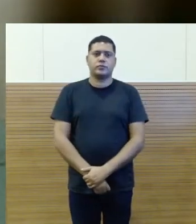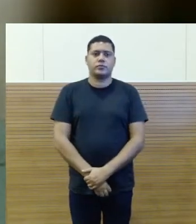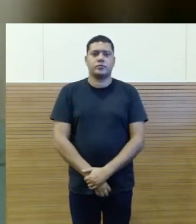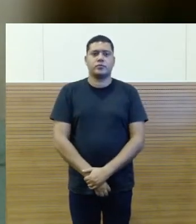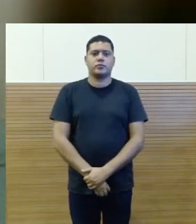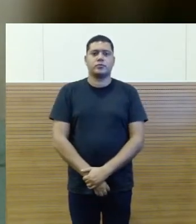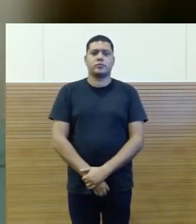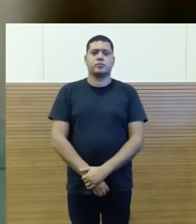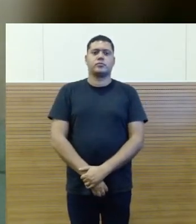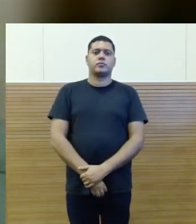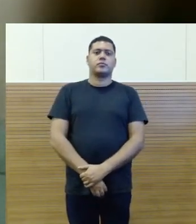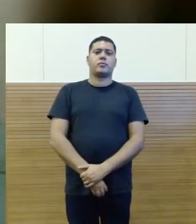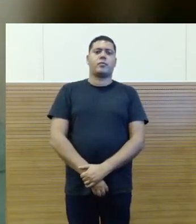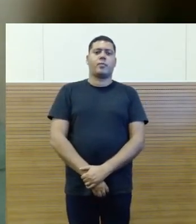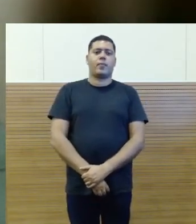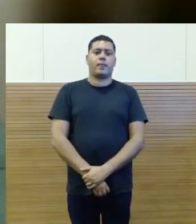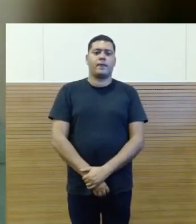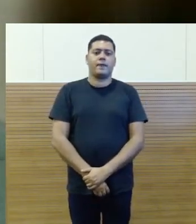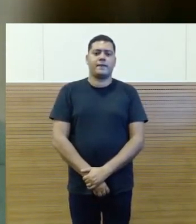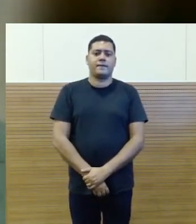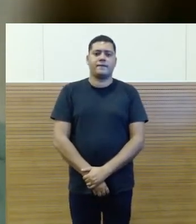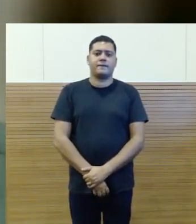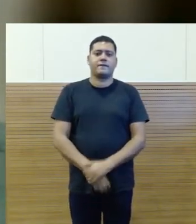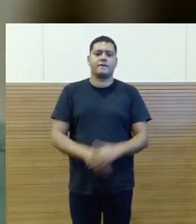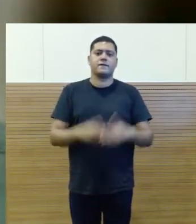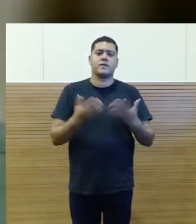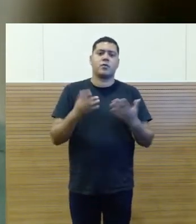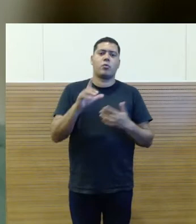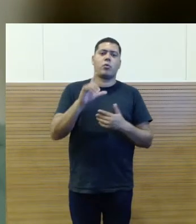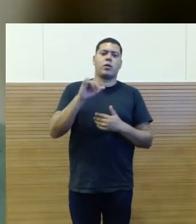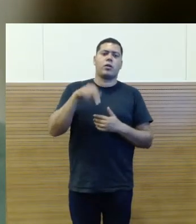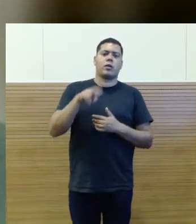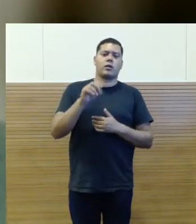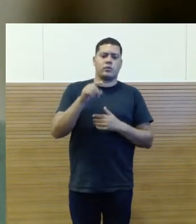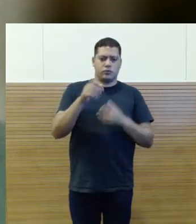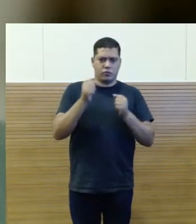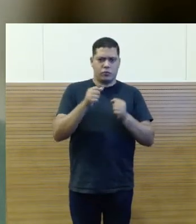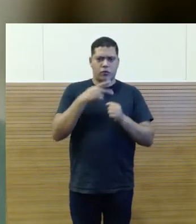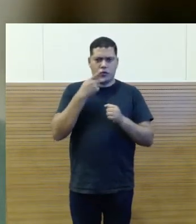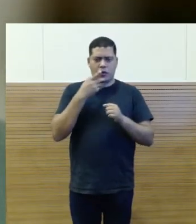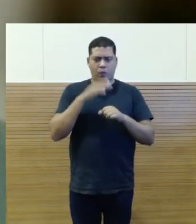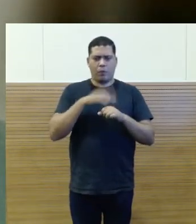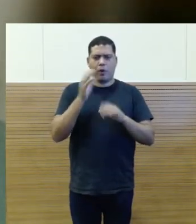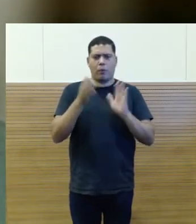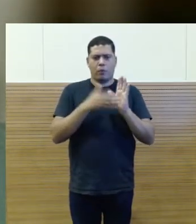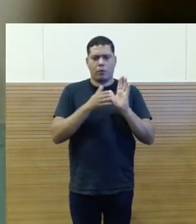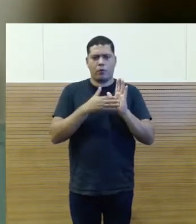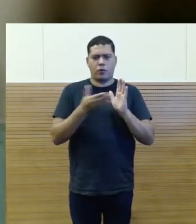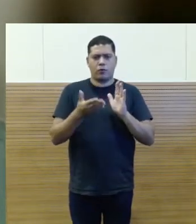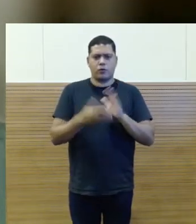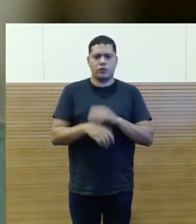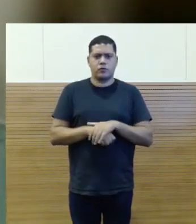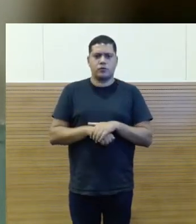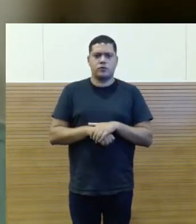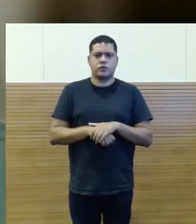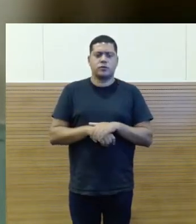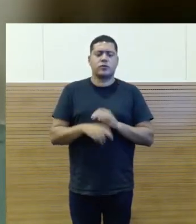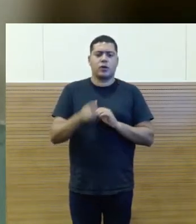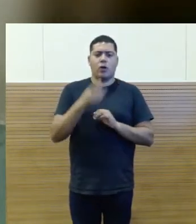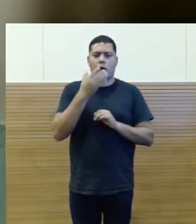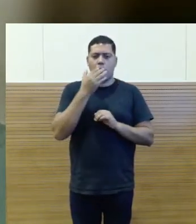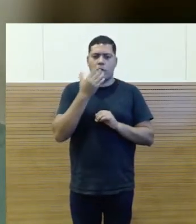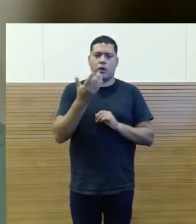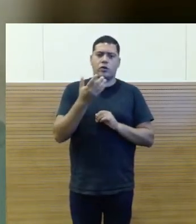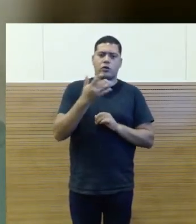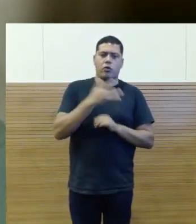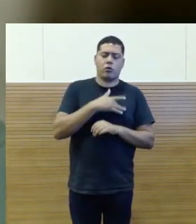Então, Lina, você poderia falar um pouco mais sobre a proposta da coalizão das dietas